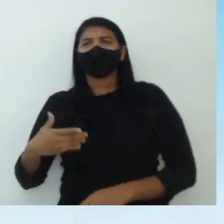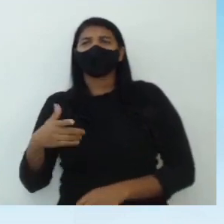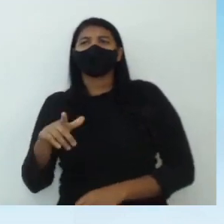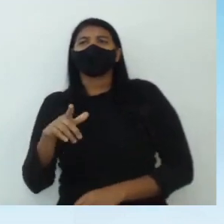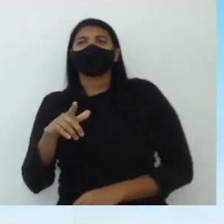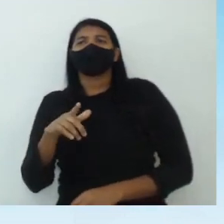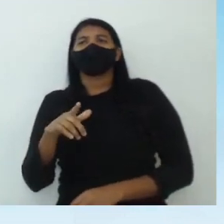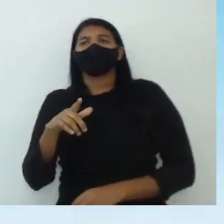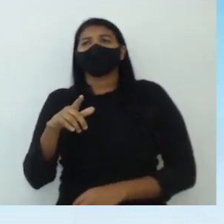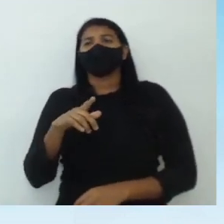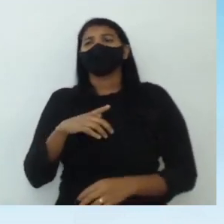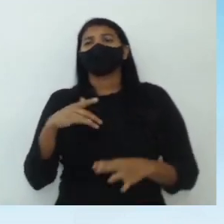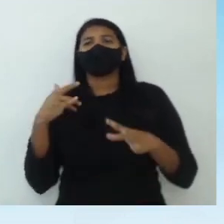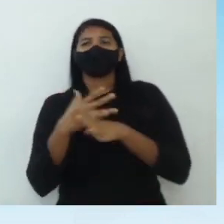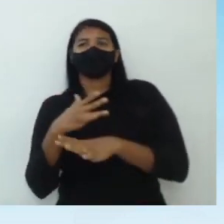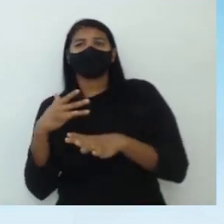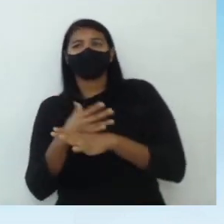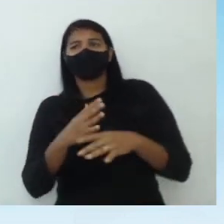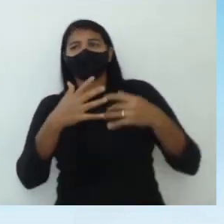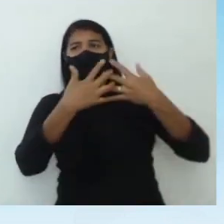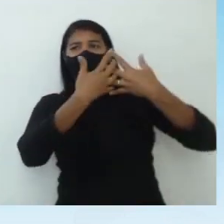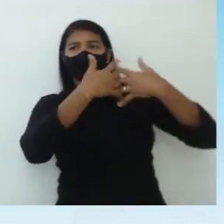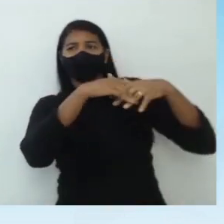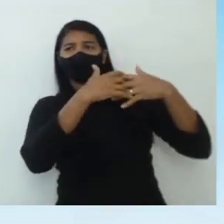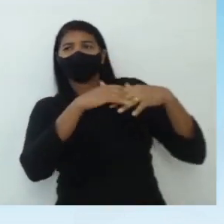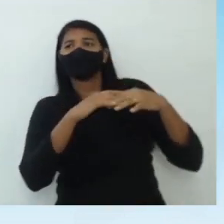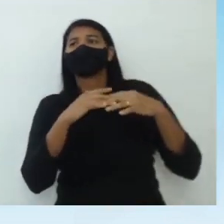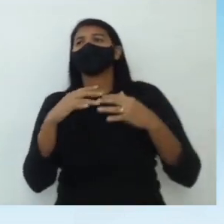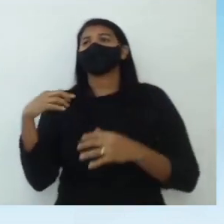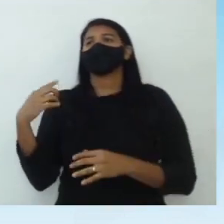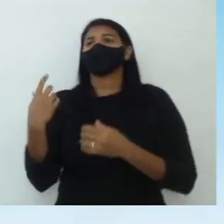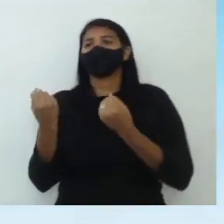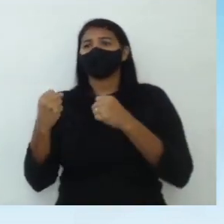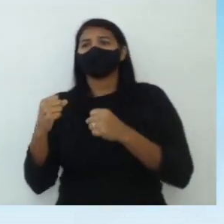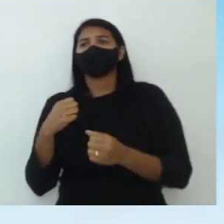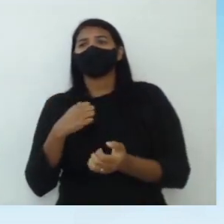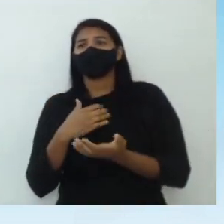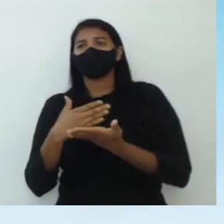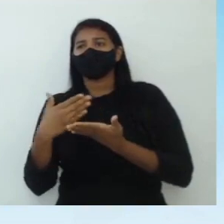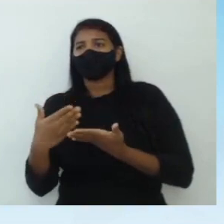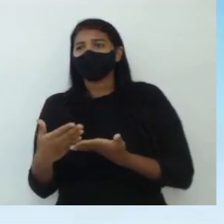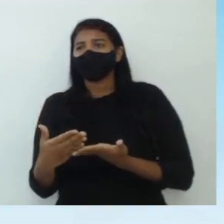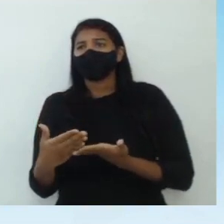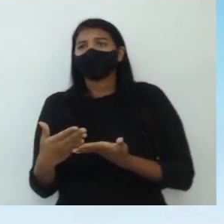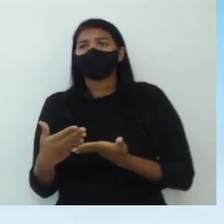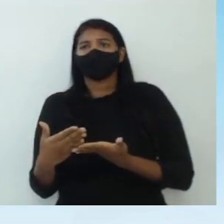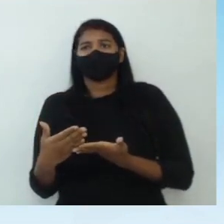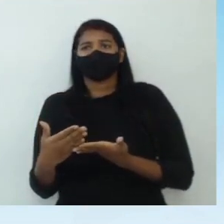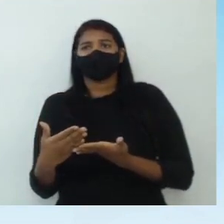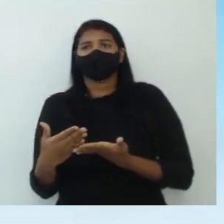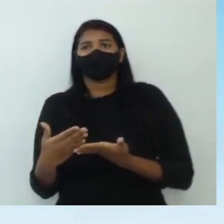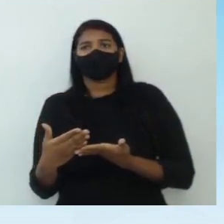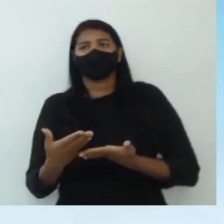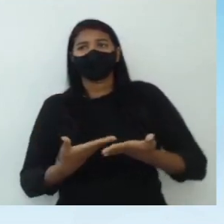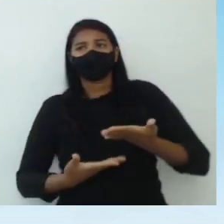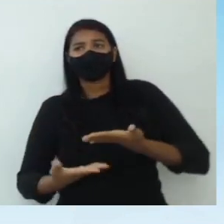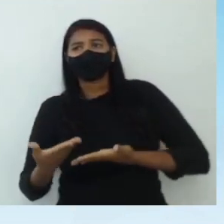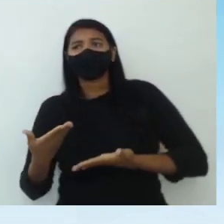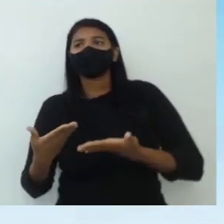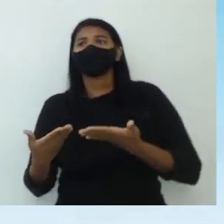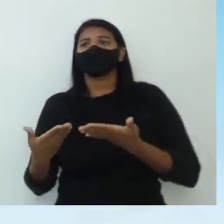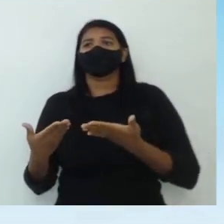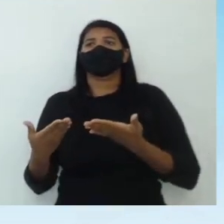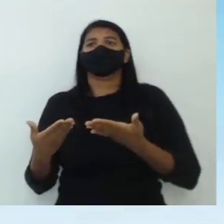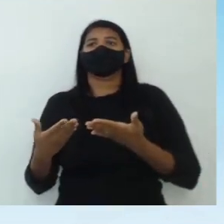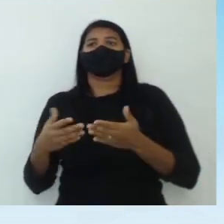ali cidades mais eficientes, mas isso precisa começar, né, justamente com a reflexão. A gente primeiro se muda para